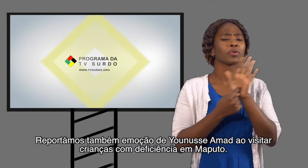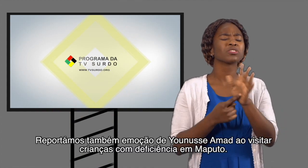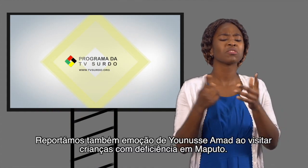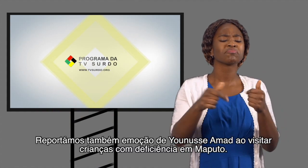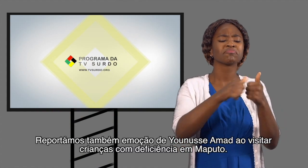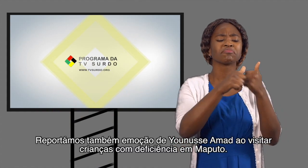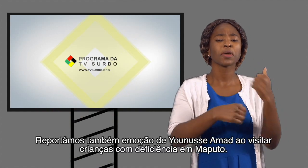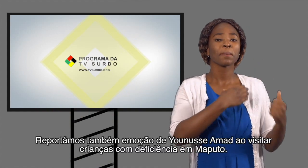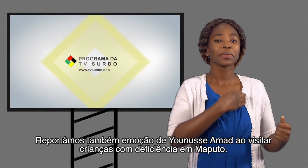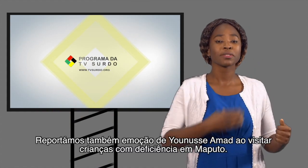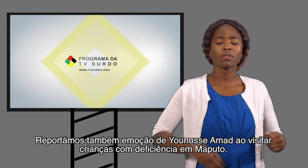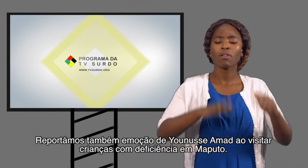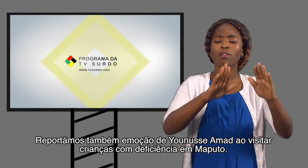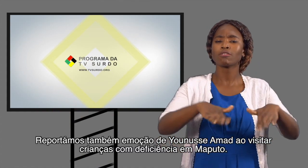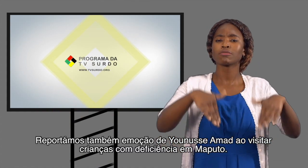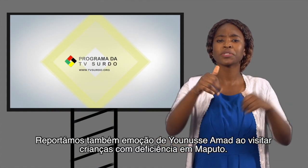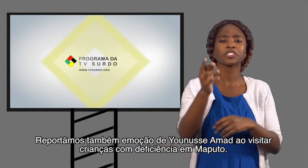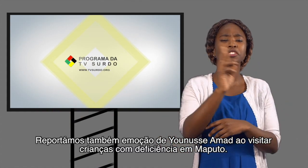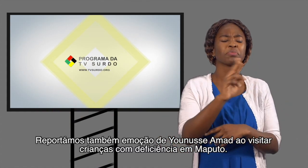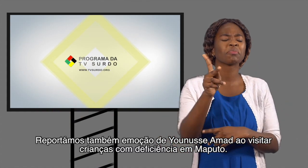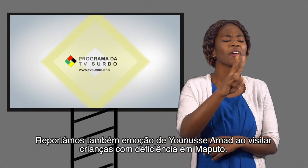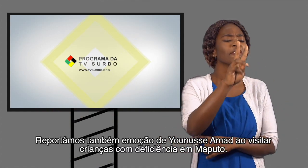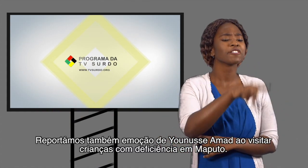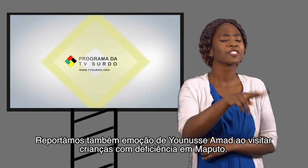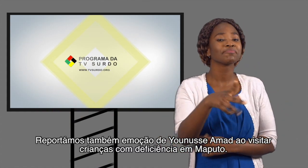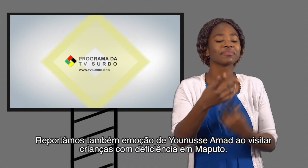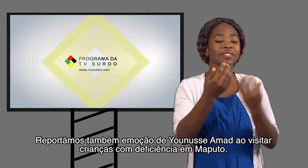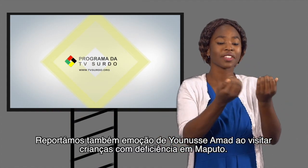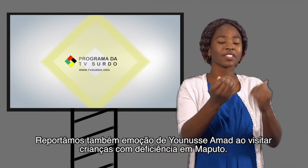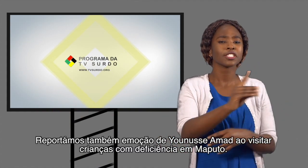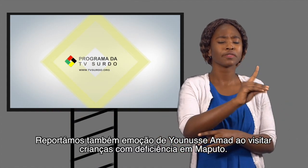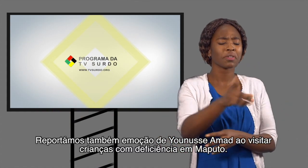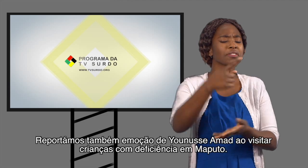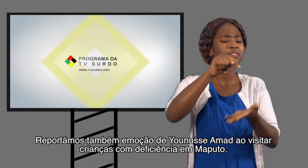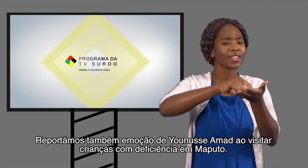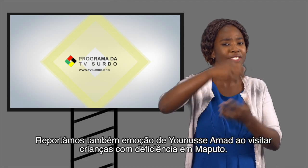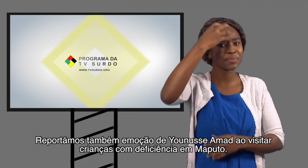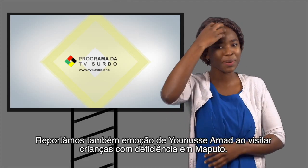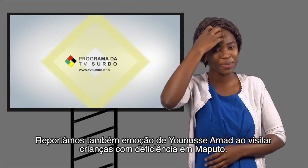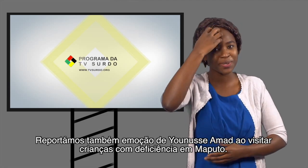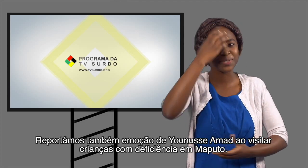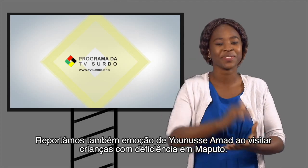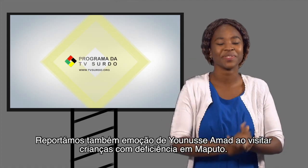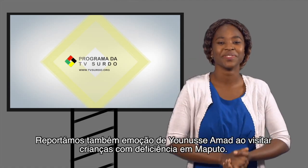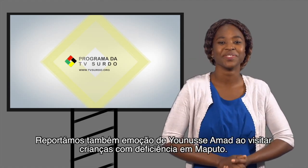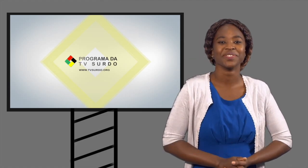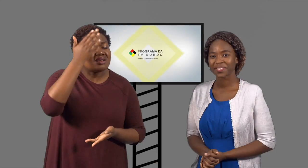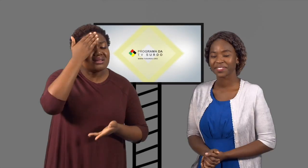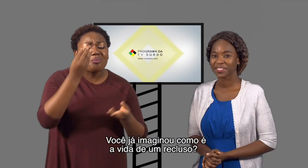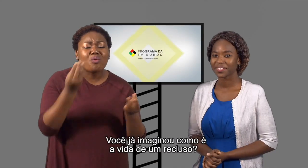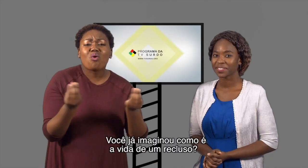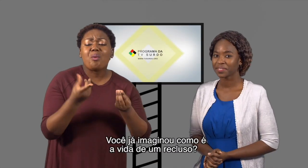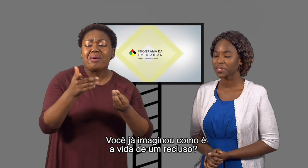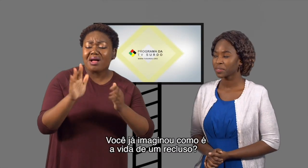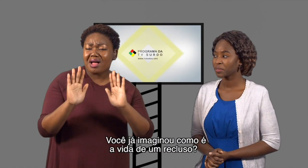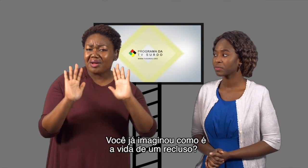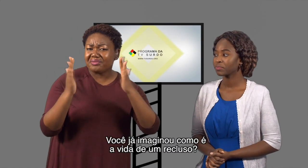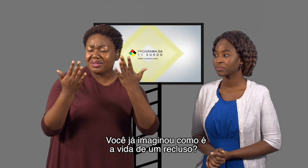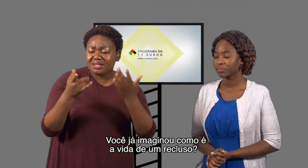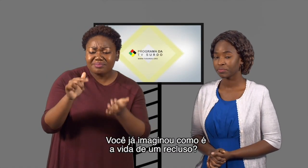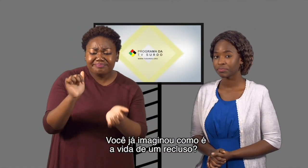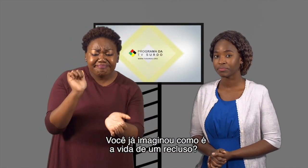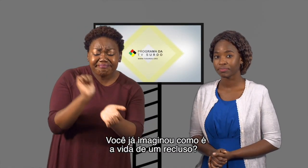Reportamos também a emoção de Unu Samad ao visitar crianças com deficiência em Maputo. Você